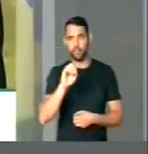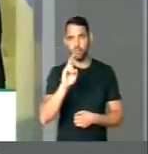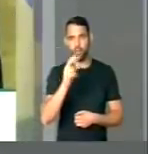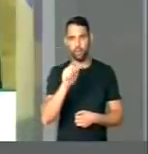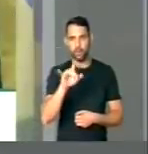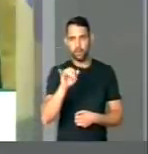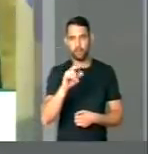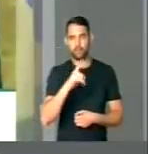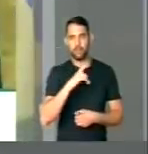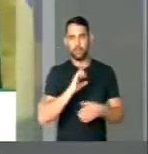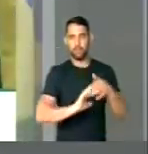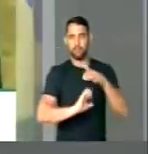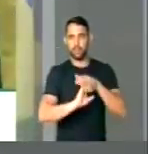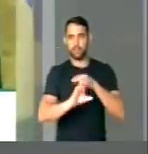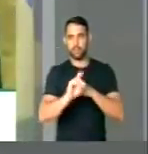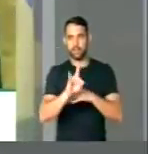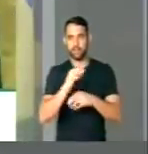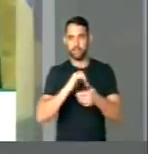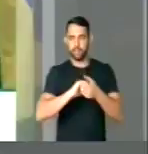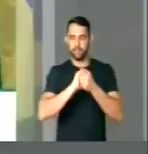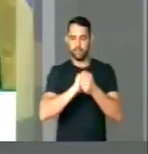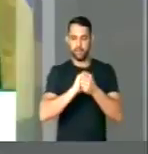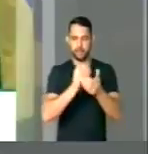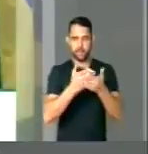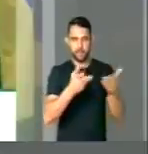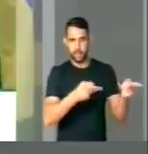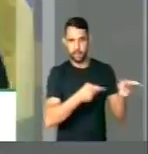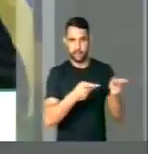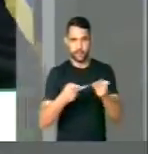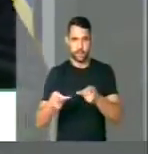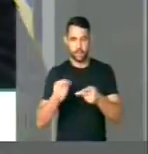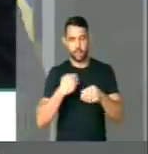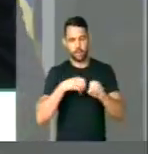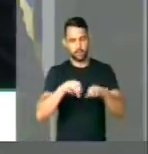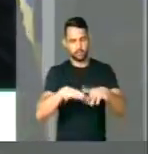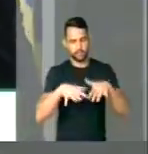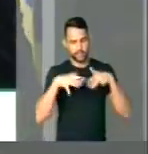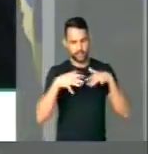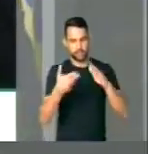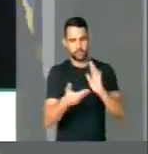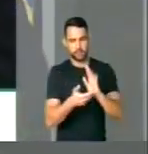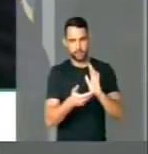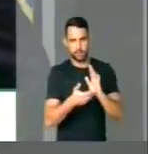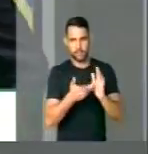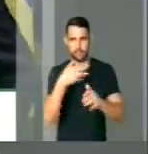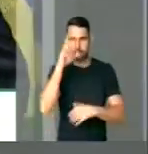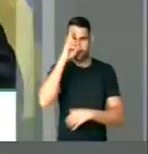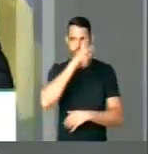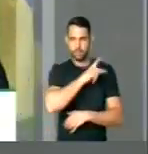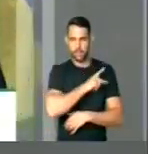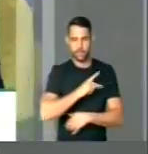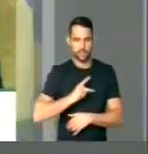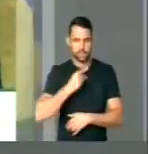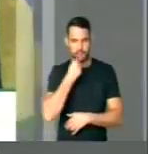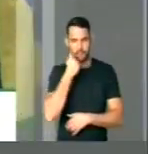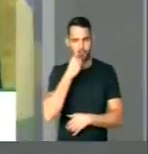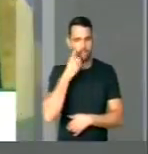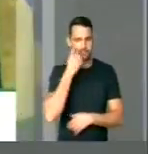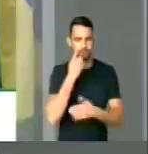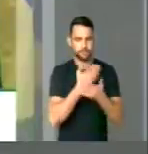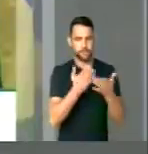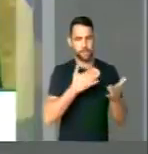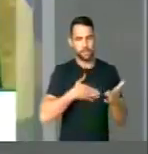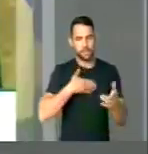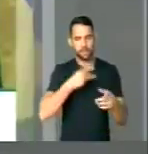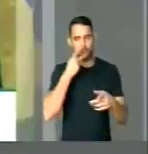da companhia de desenvolvimento novaodessa meus cumprimentos pela visita ao nosso Parlamento mas senhor presidente senhores deputados eu gostaria também de